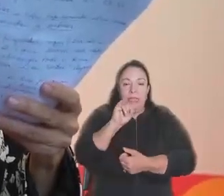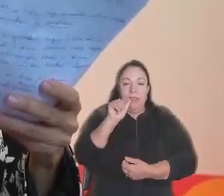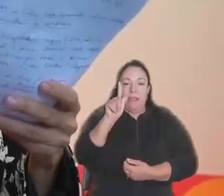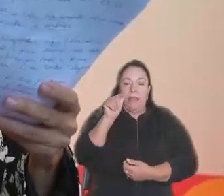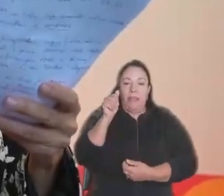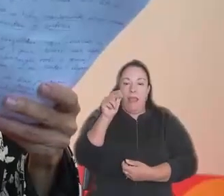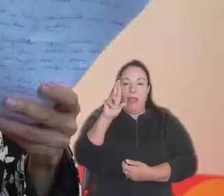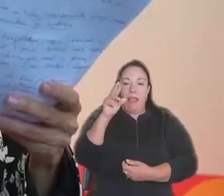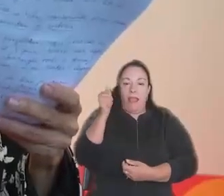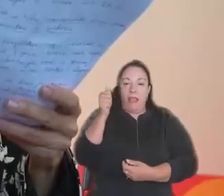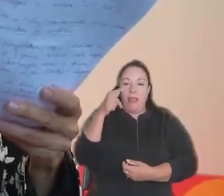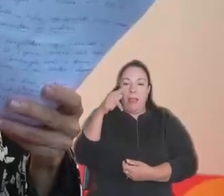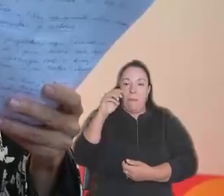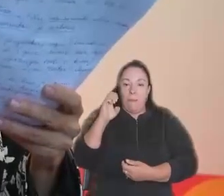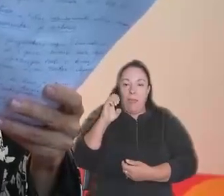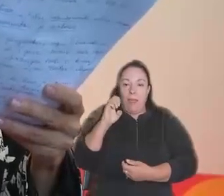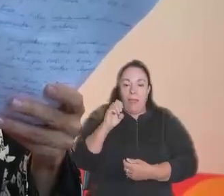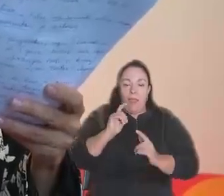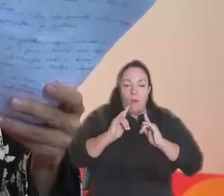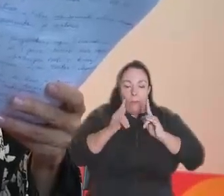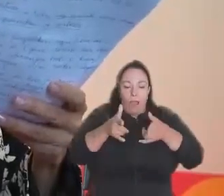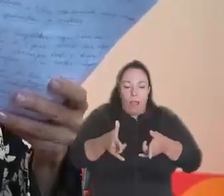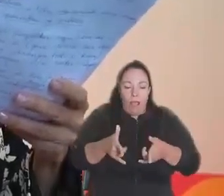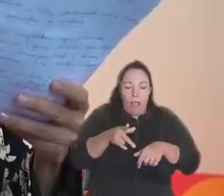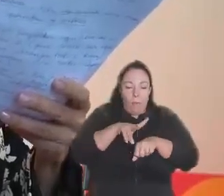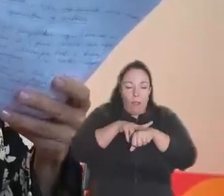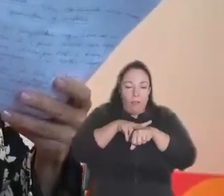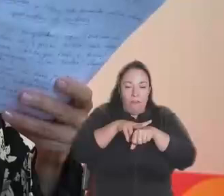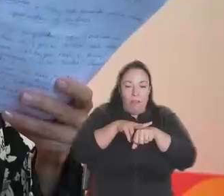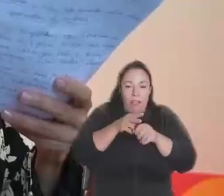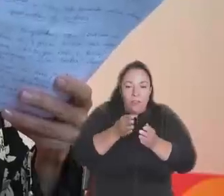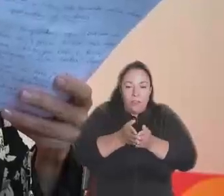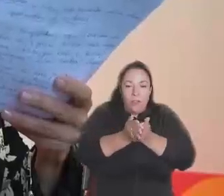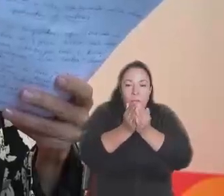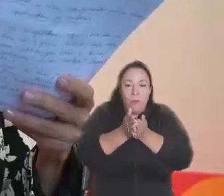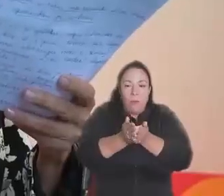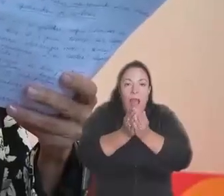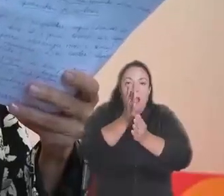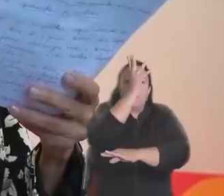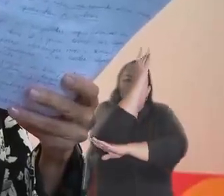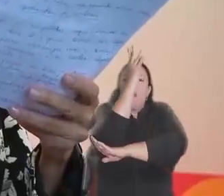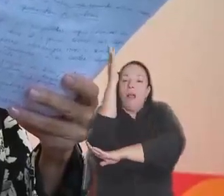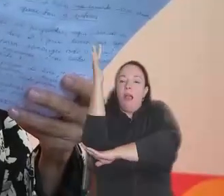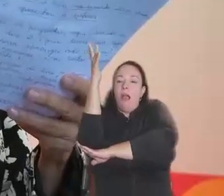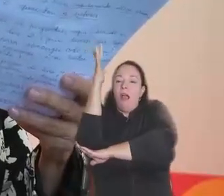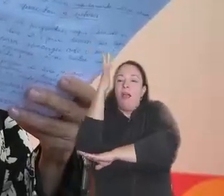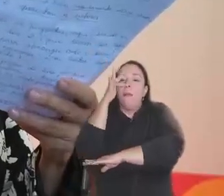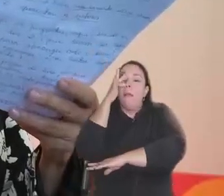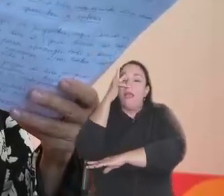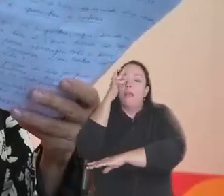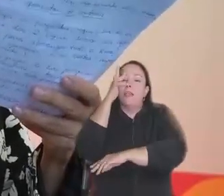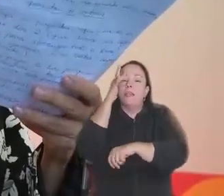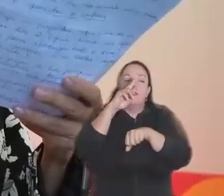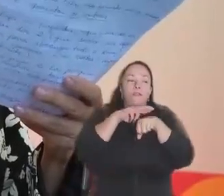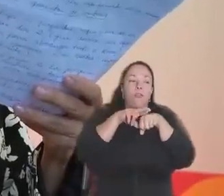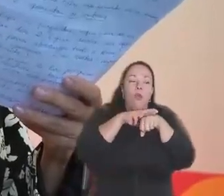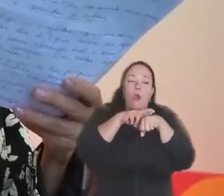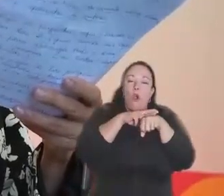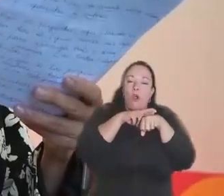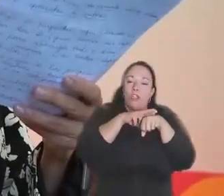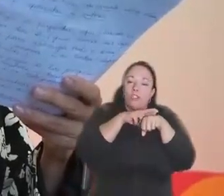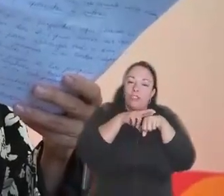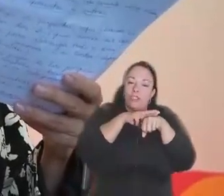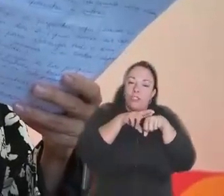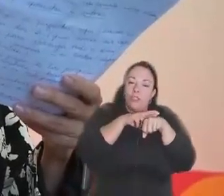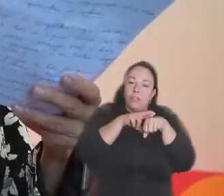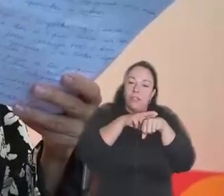uma cama verde sobre o barco. O ipê roxo vestido de gala. A névoa